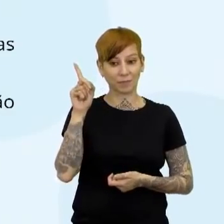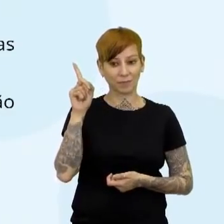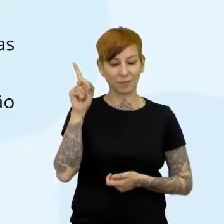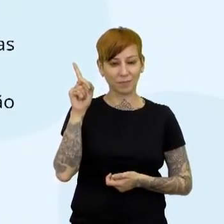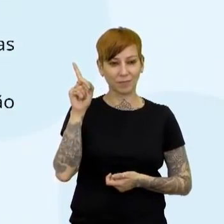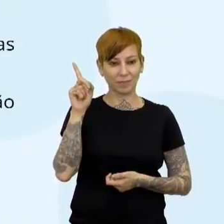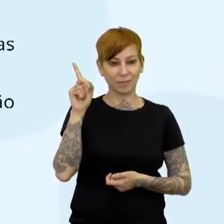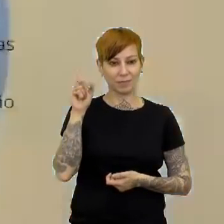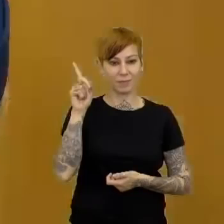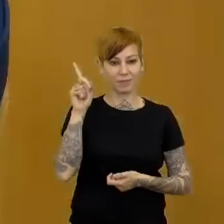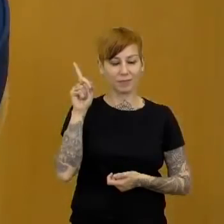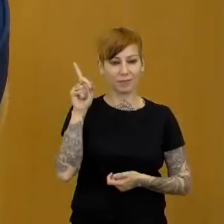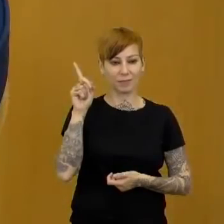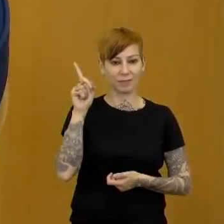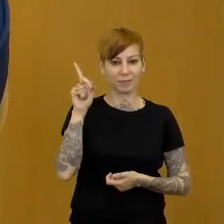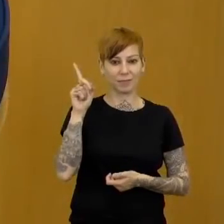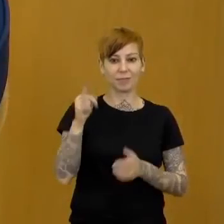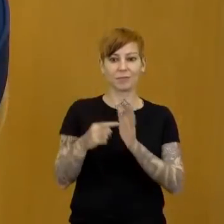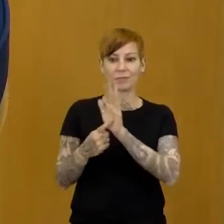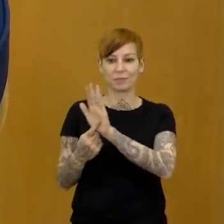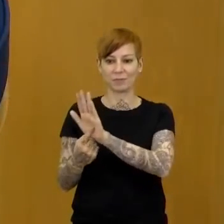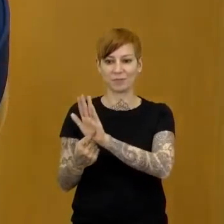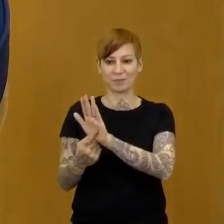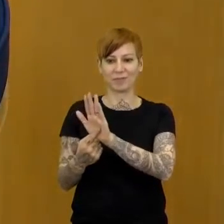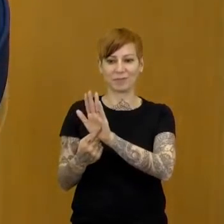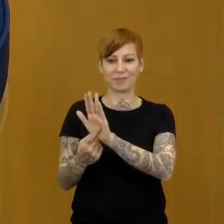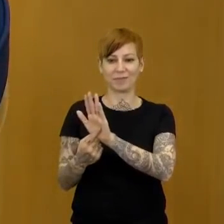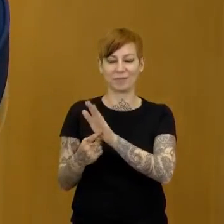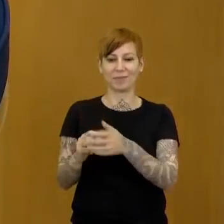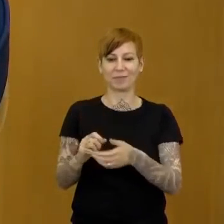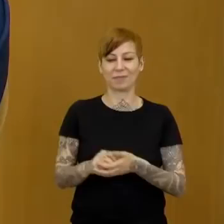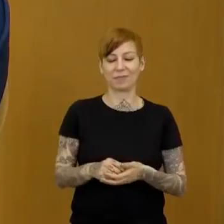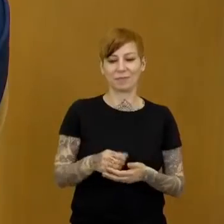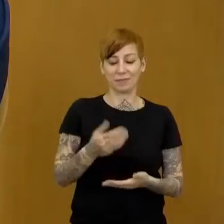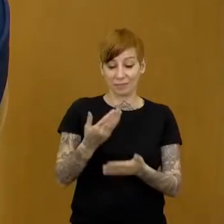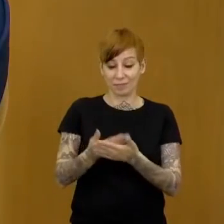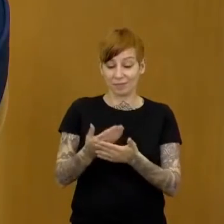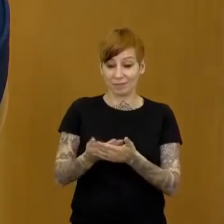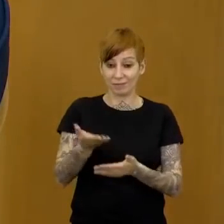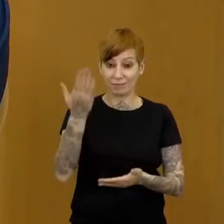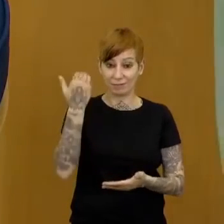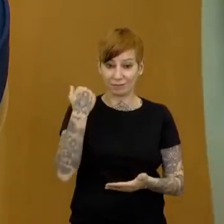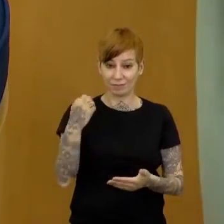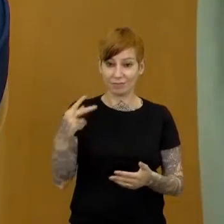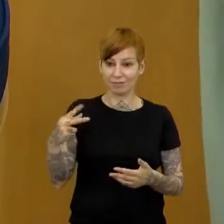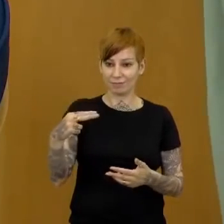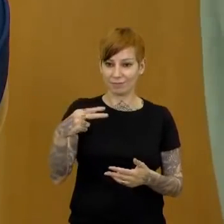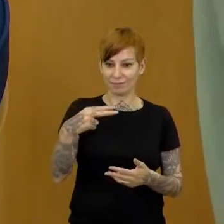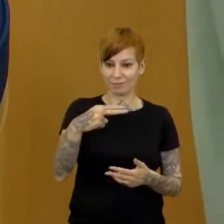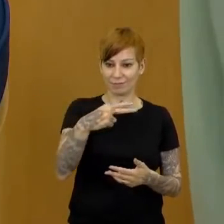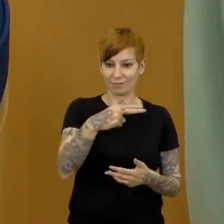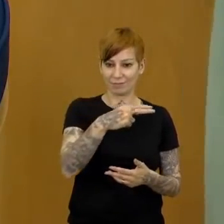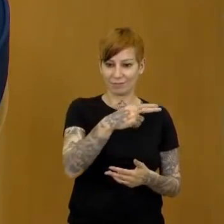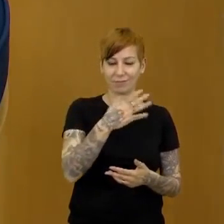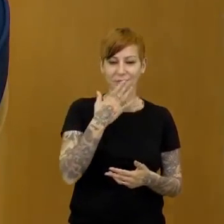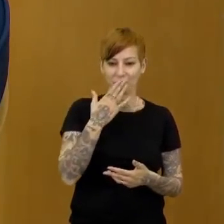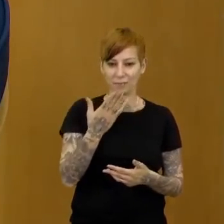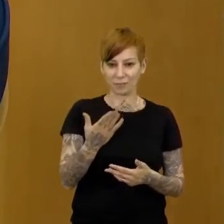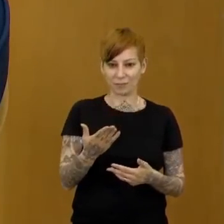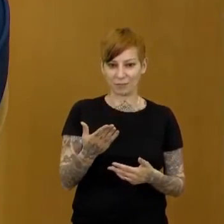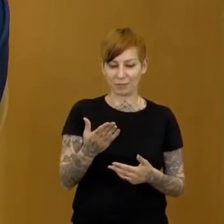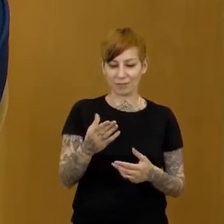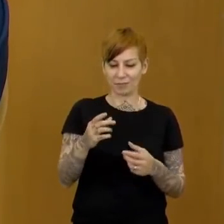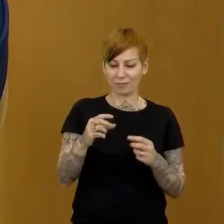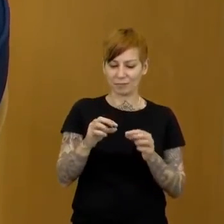no puff que eu coloquei aqui para vocês eu pedi na aula passada para vocês cortar em algo desse tipo né Falei para